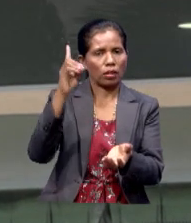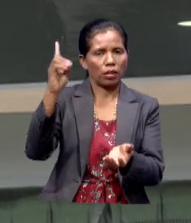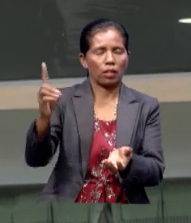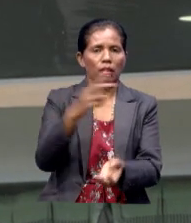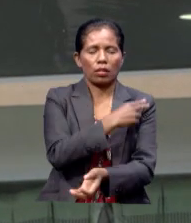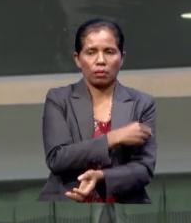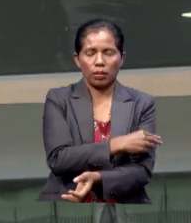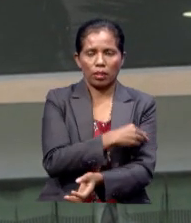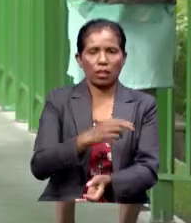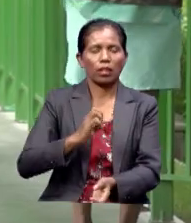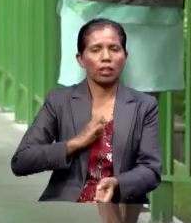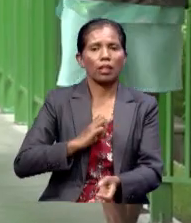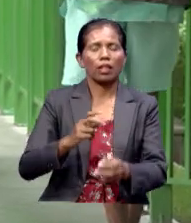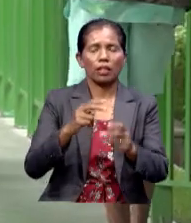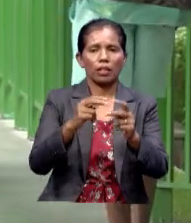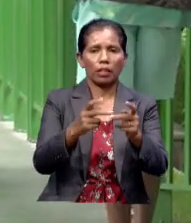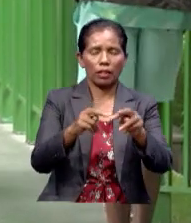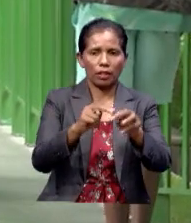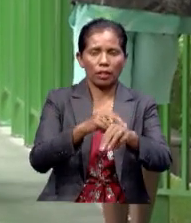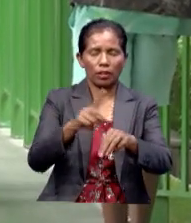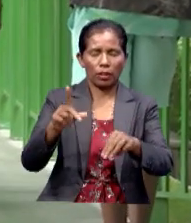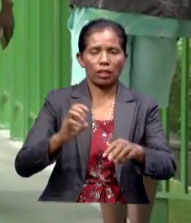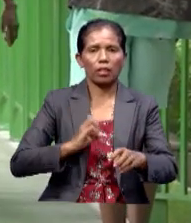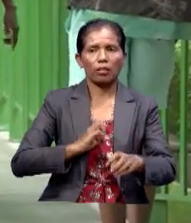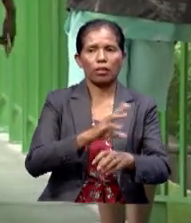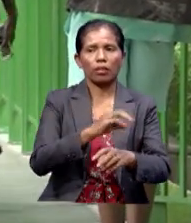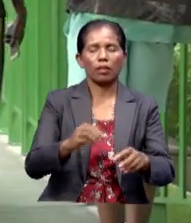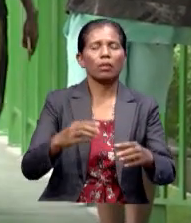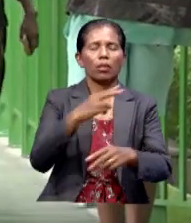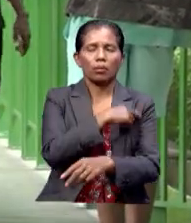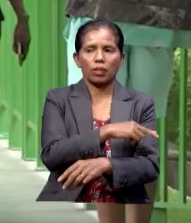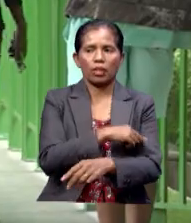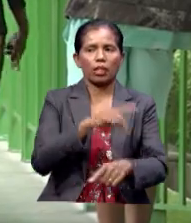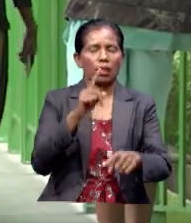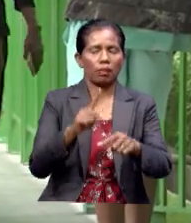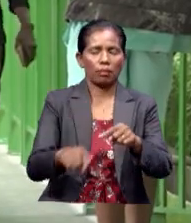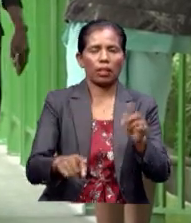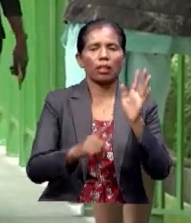emergência Hospital Nacional Guido Valdares, tamba Hospital Laos Fatin Huria Kilar Malu, ka hatu du forsa.